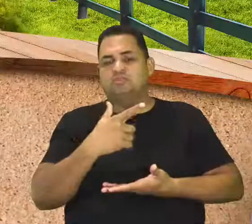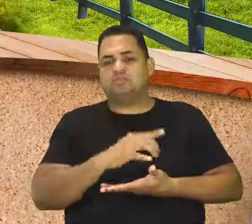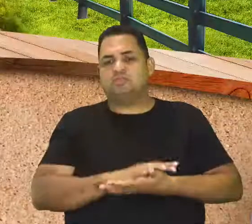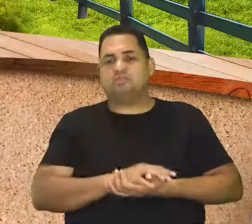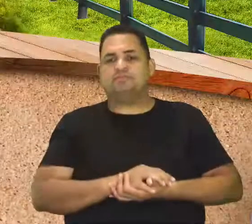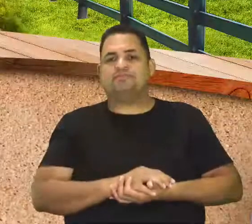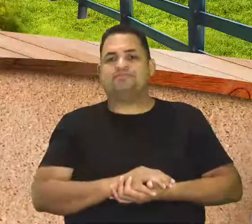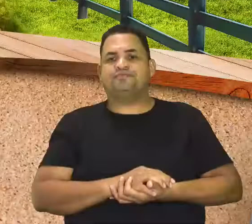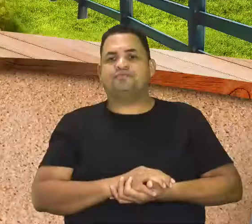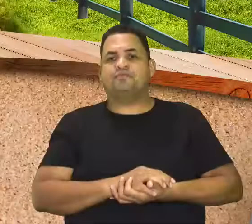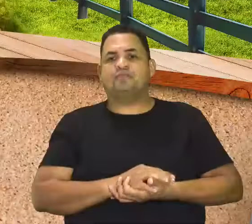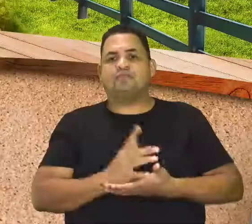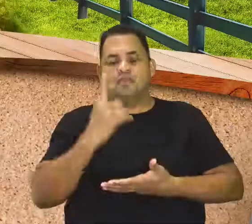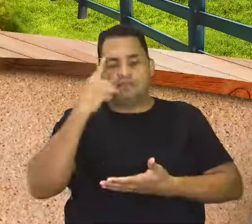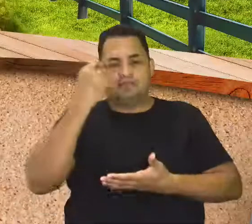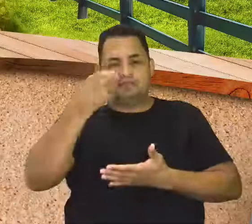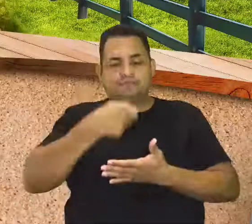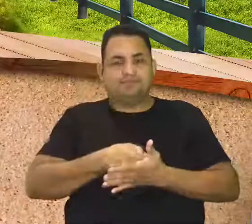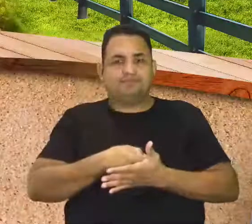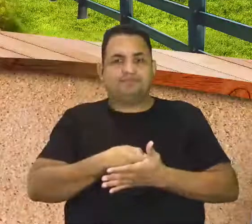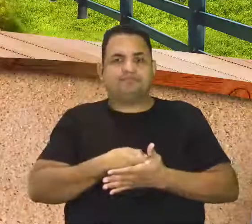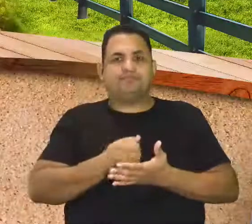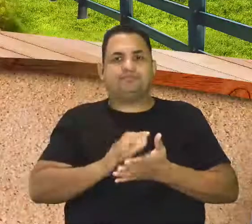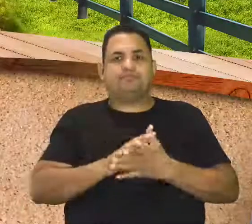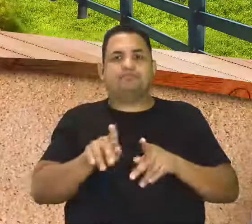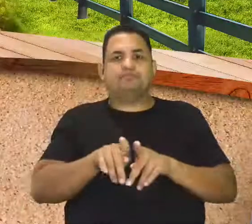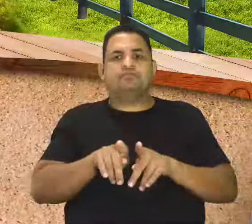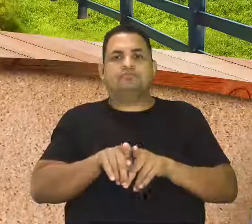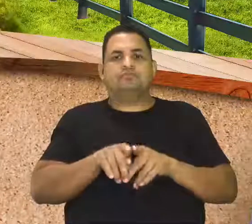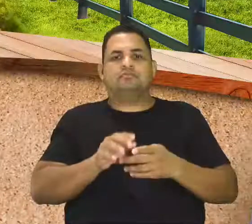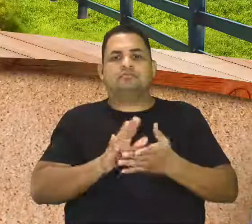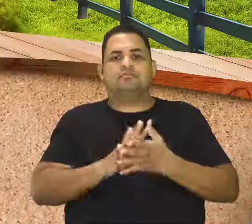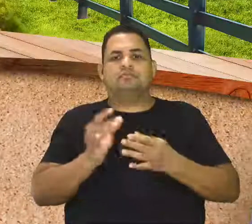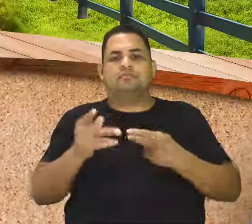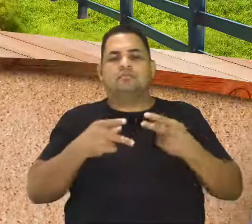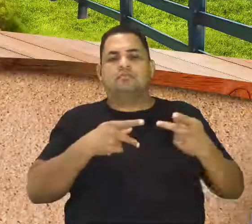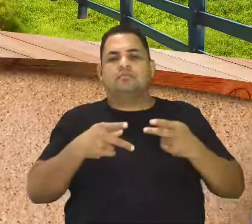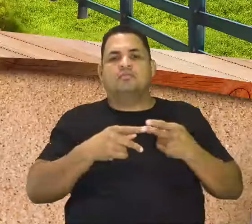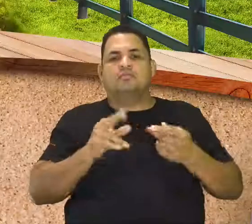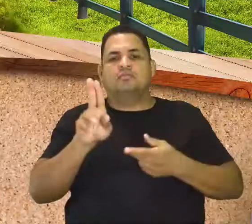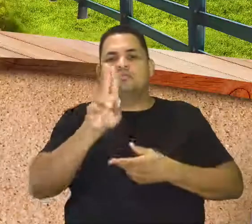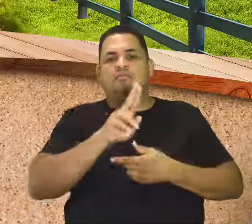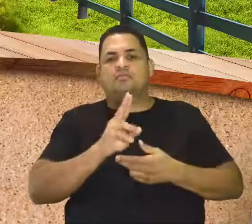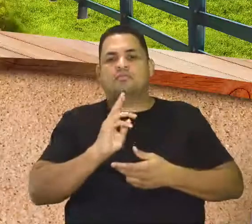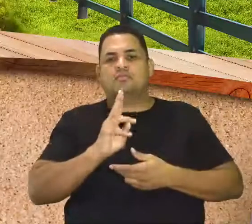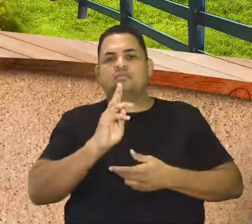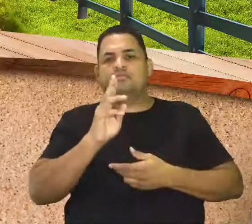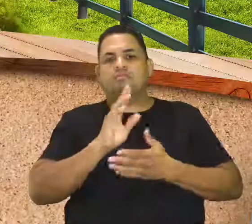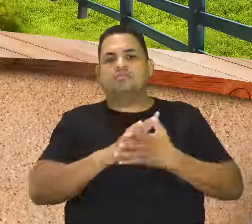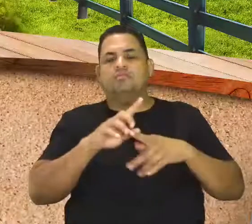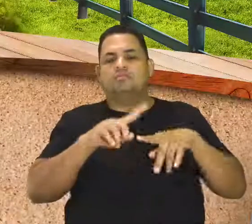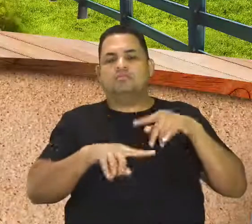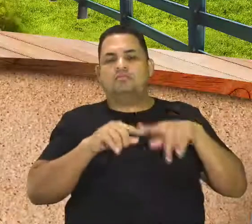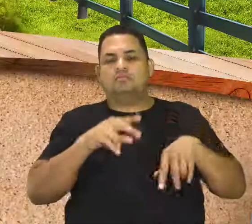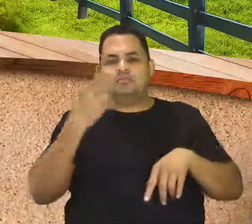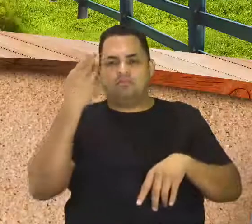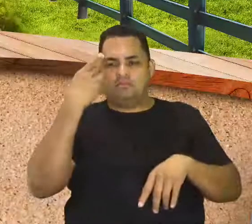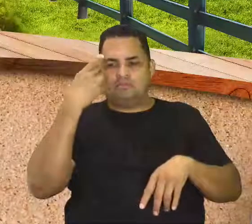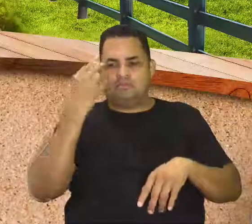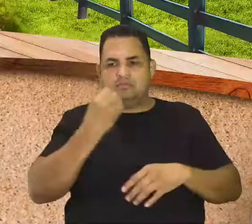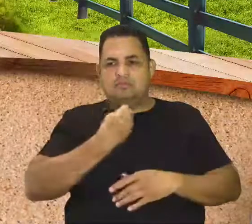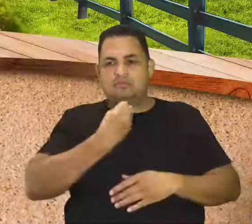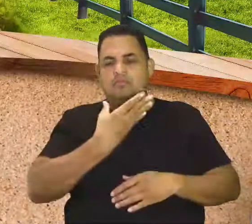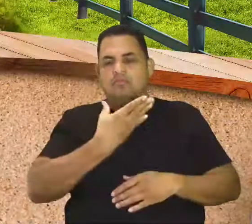de decisão, e também para o meu planejamento no uso do processo desses recursos naturais. Tá